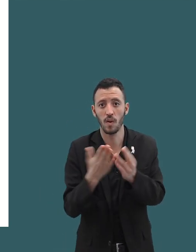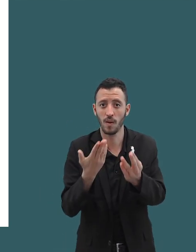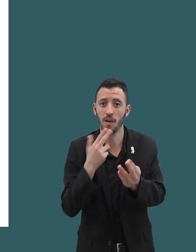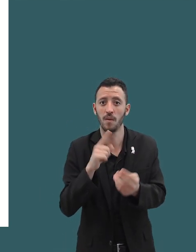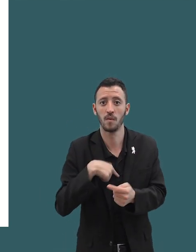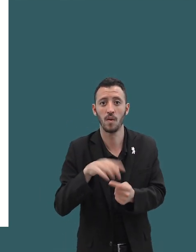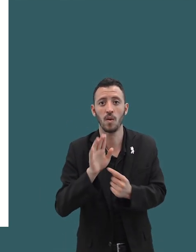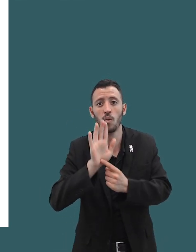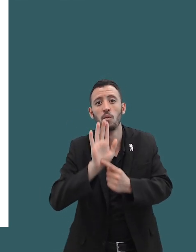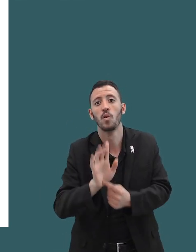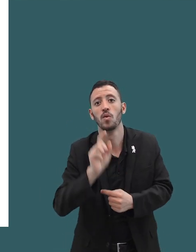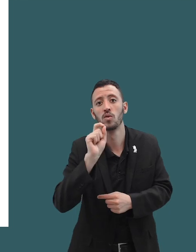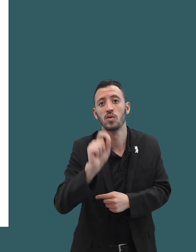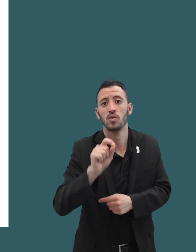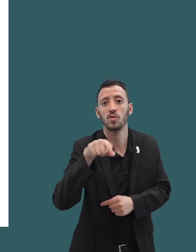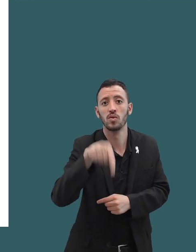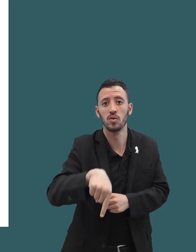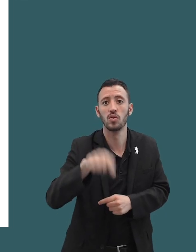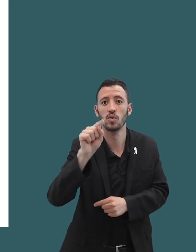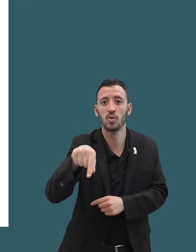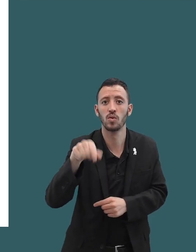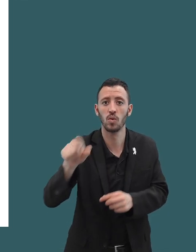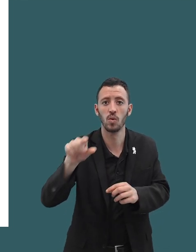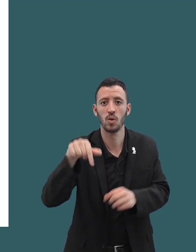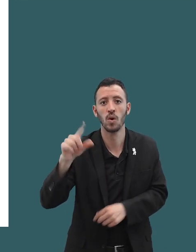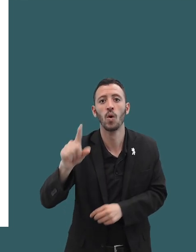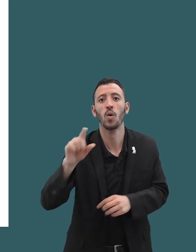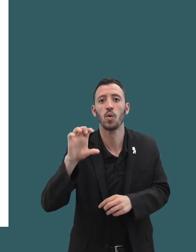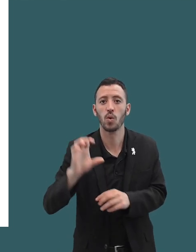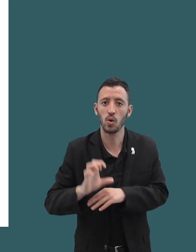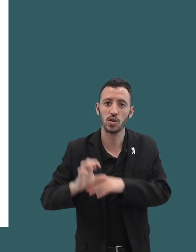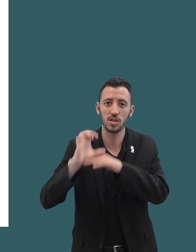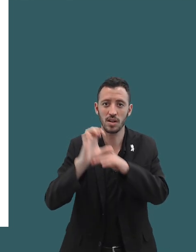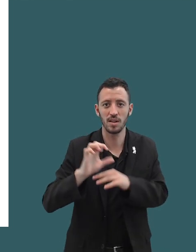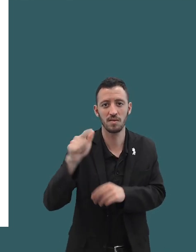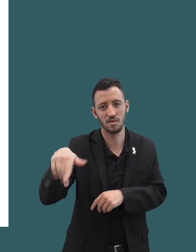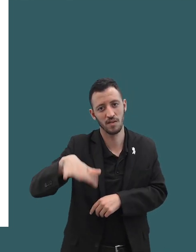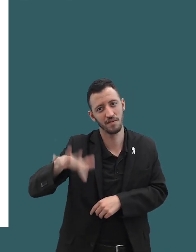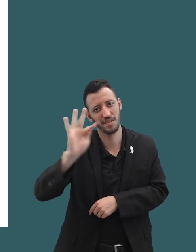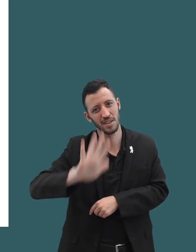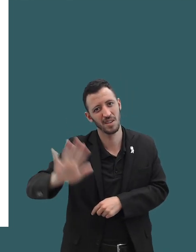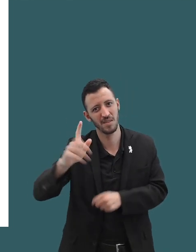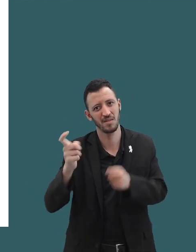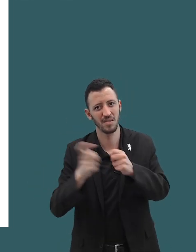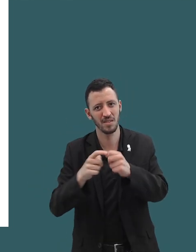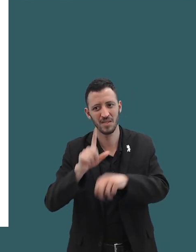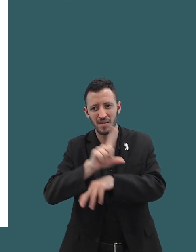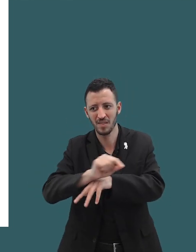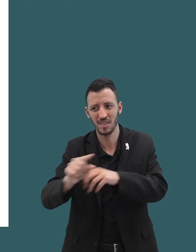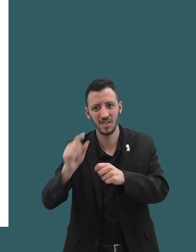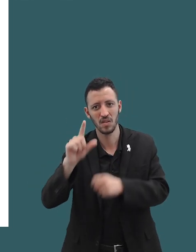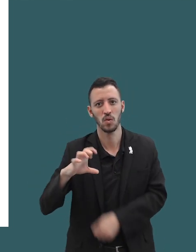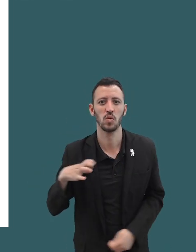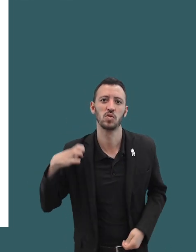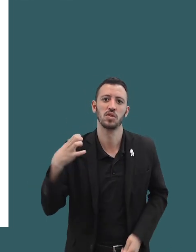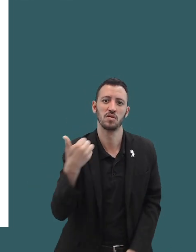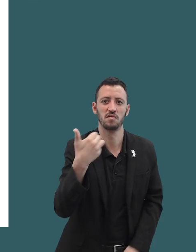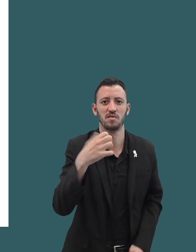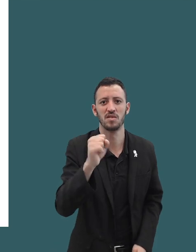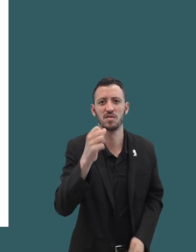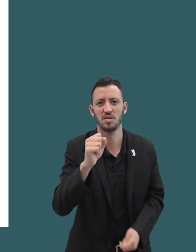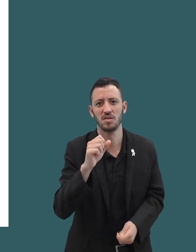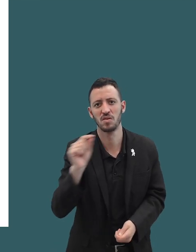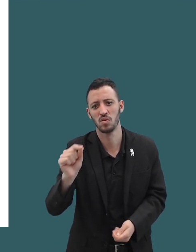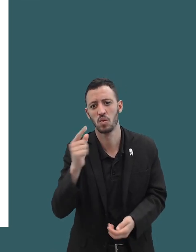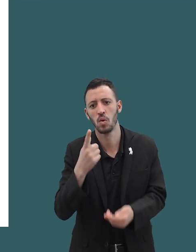jornais, mostraram que o Conselho Federal de Medicina elegeu dos 27 conselheiros, 18 são